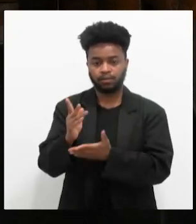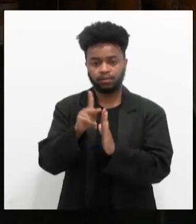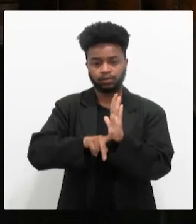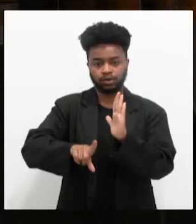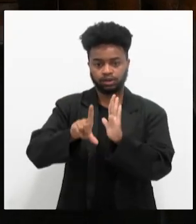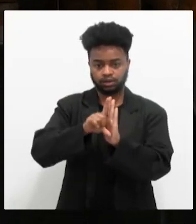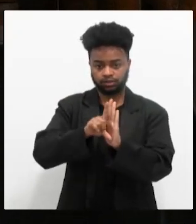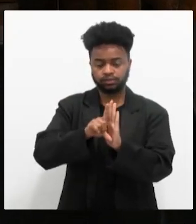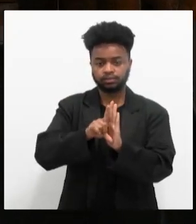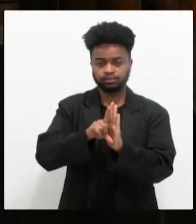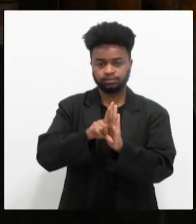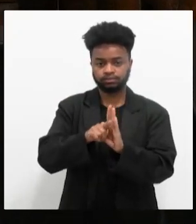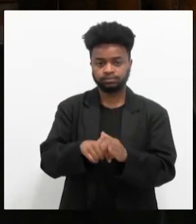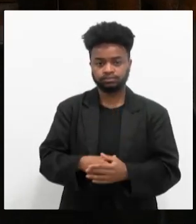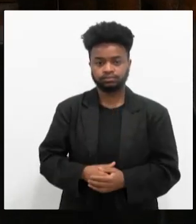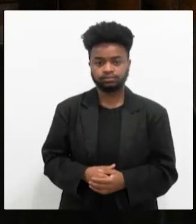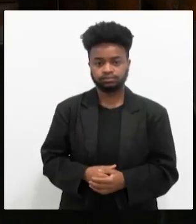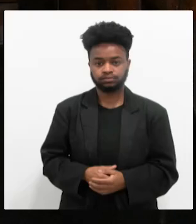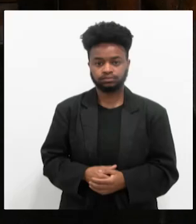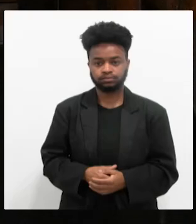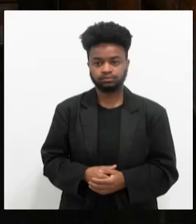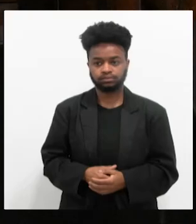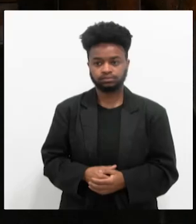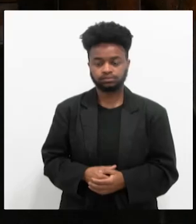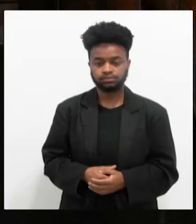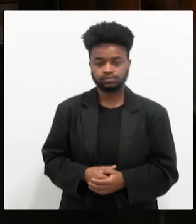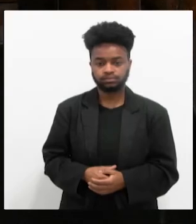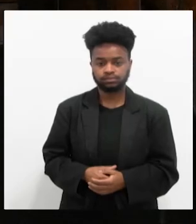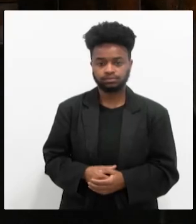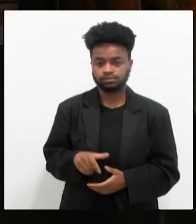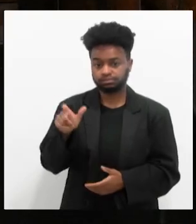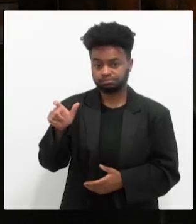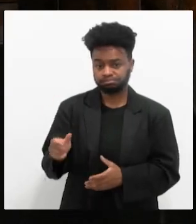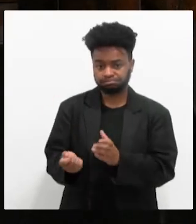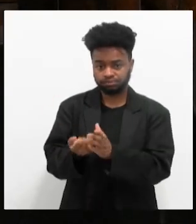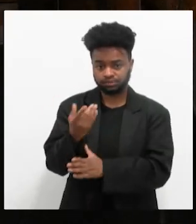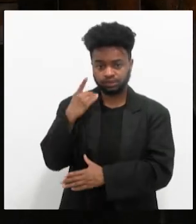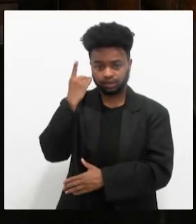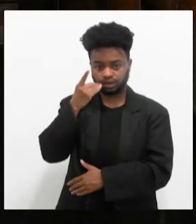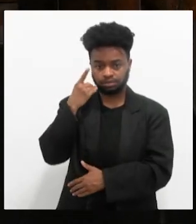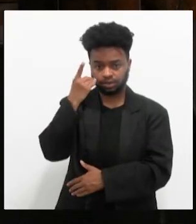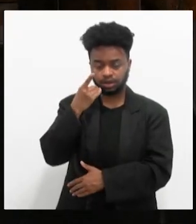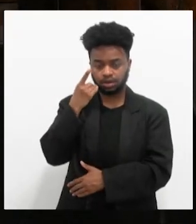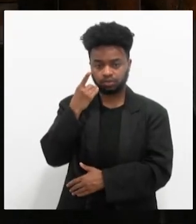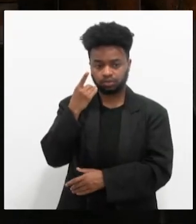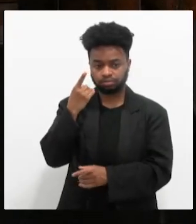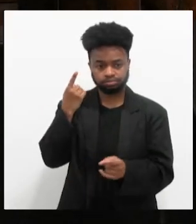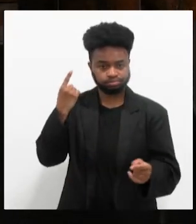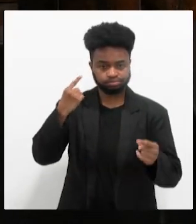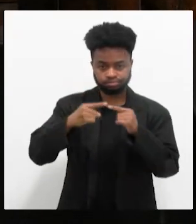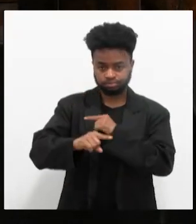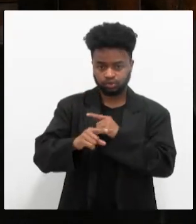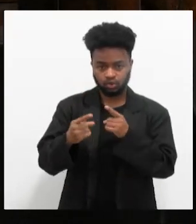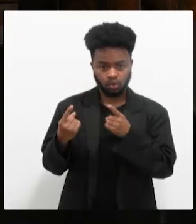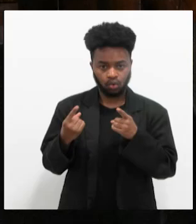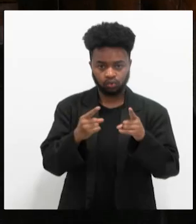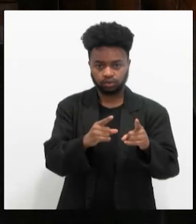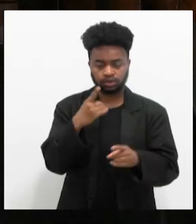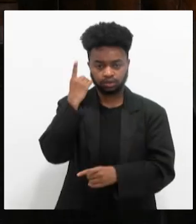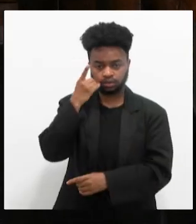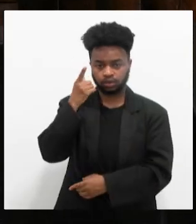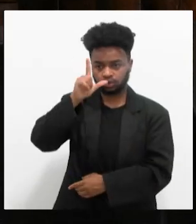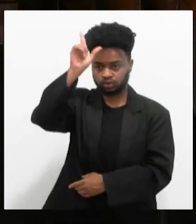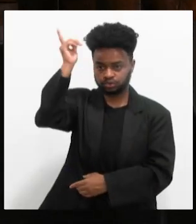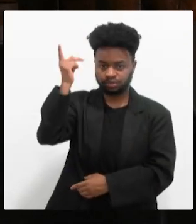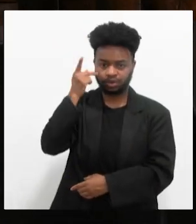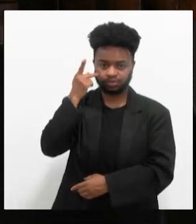lei que o autor foi um deputado de oposição, deputado Luiz